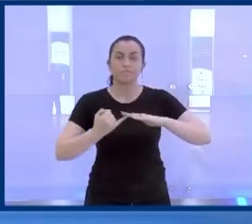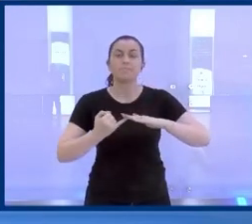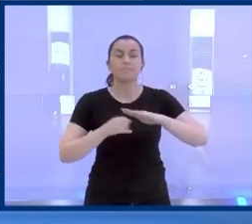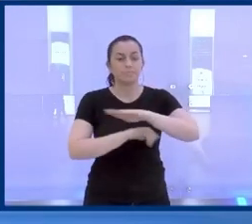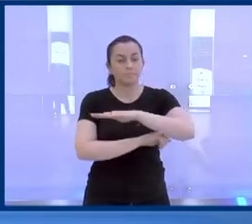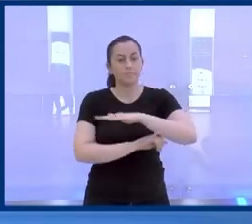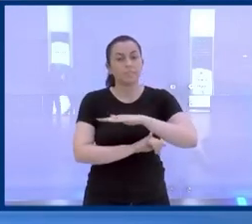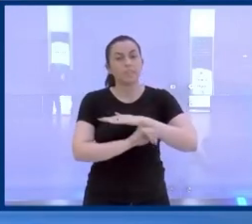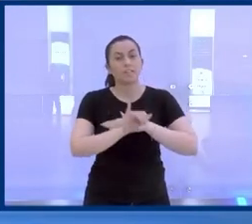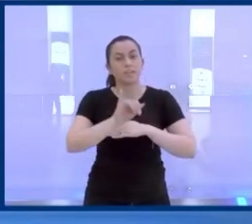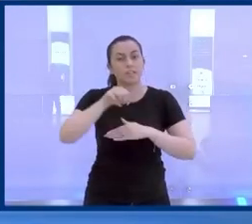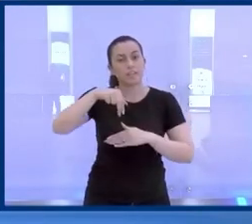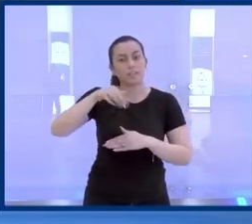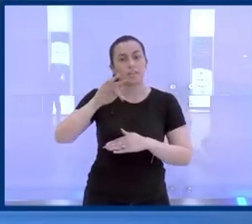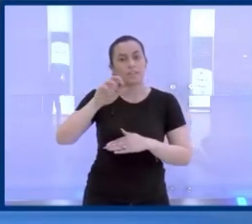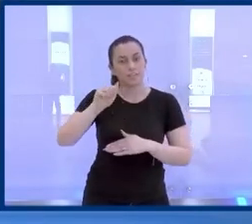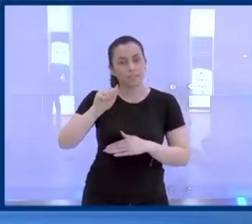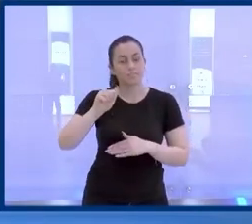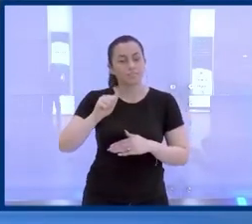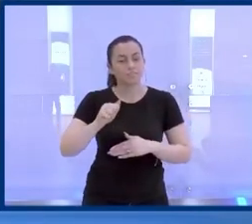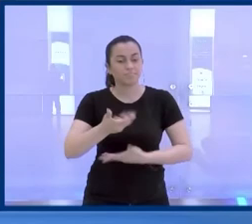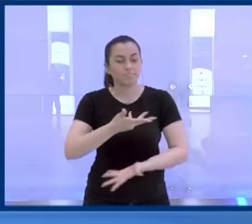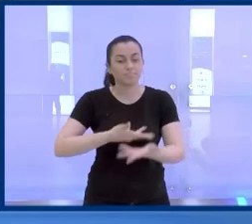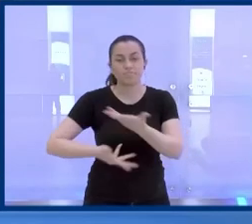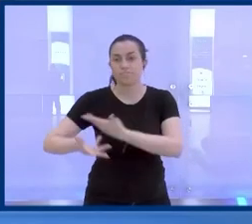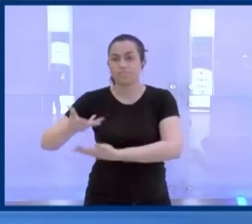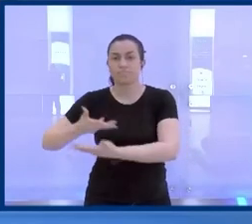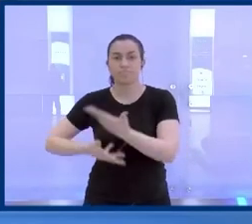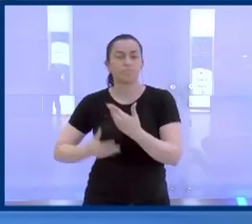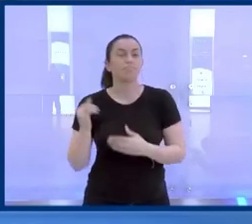E o movimento da Corsan é importantíssimo nesse sentido.